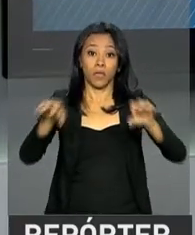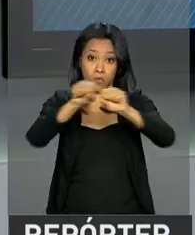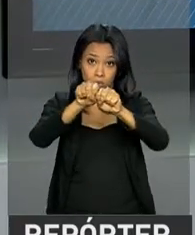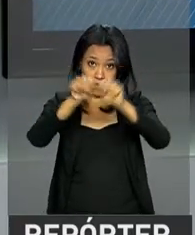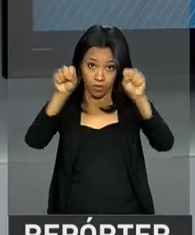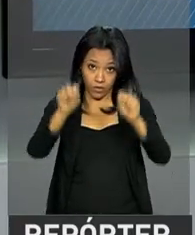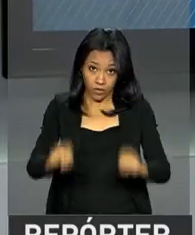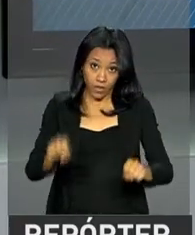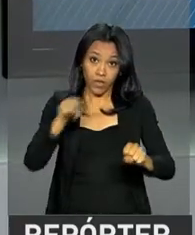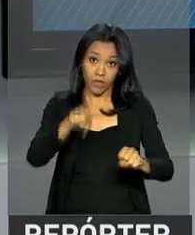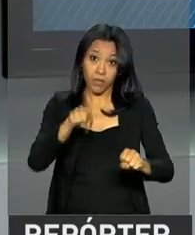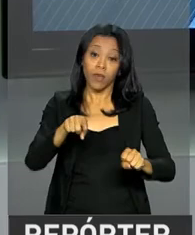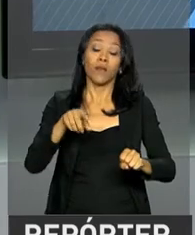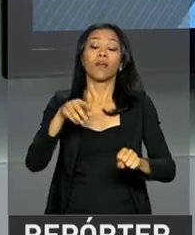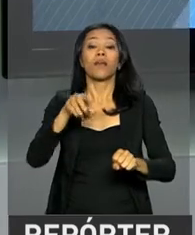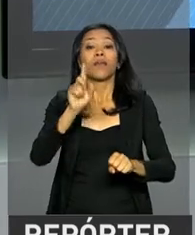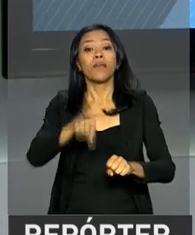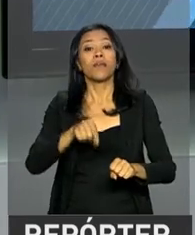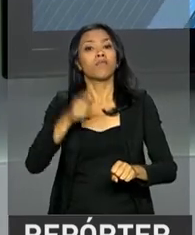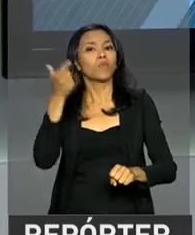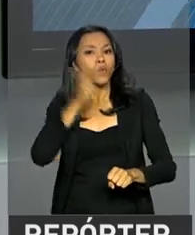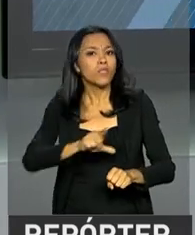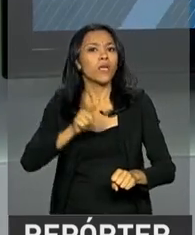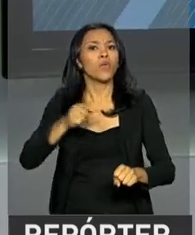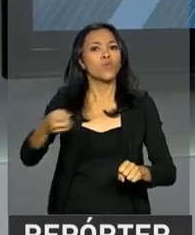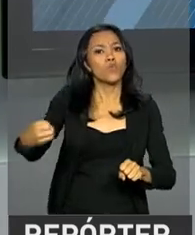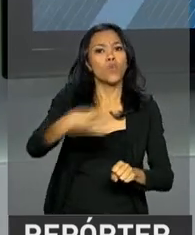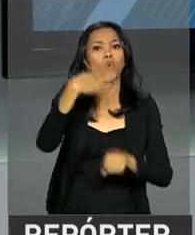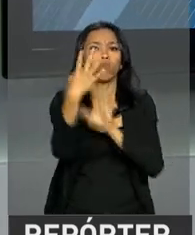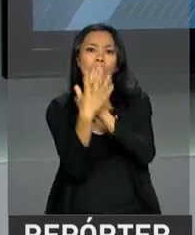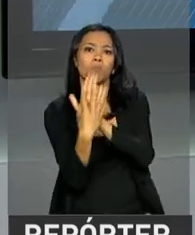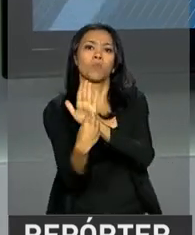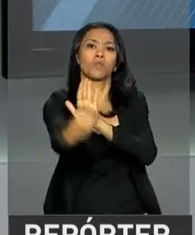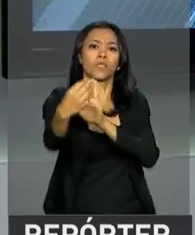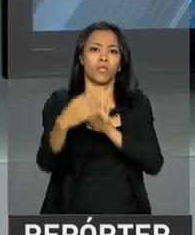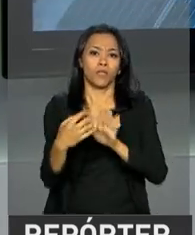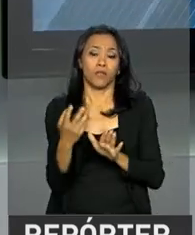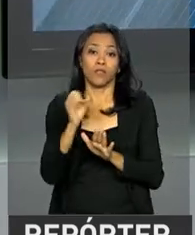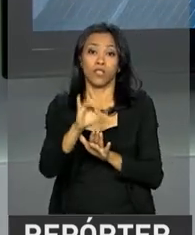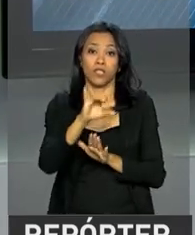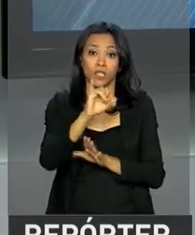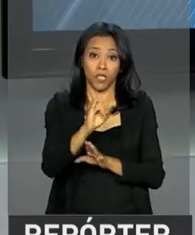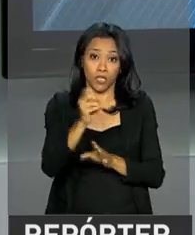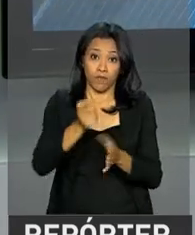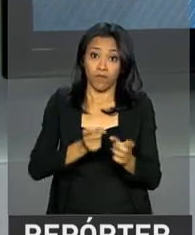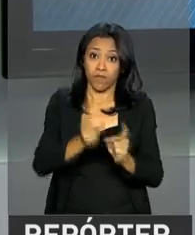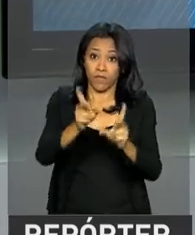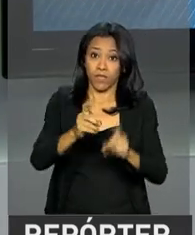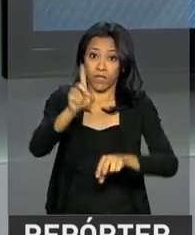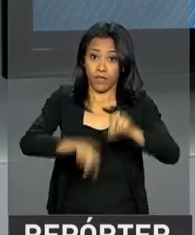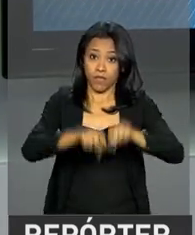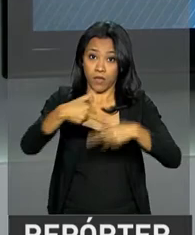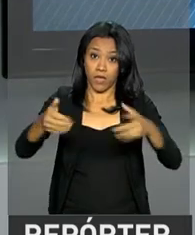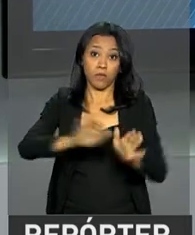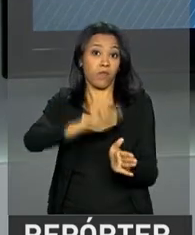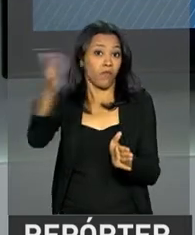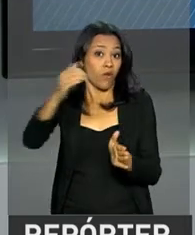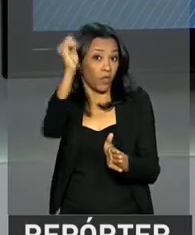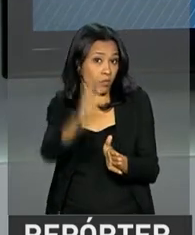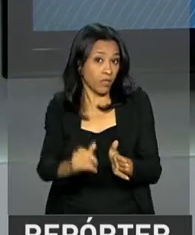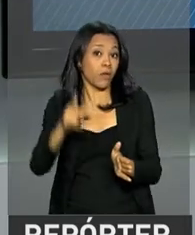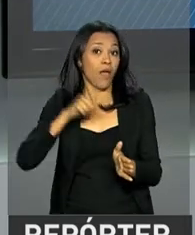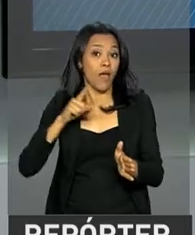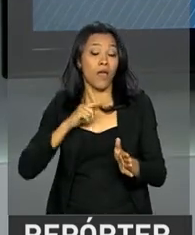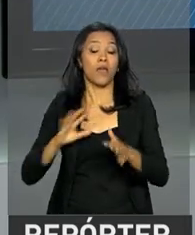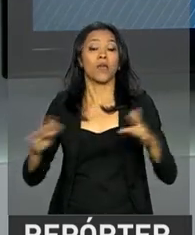Importações, um ambiente online que vai tornar possível um novo modelo de importação no Brasil. O sistema vai integrar as ações entre Correios